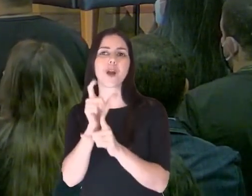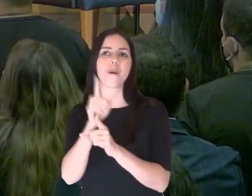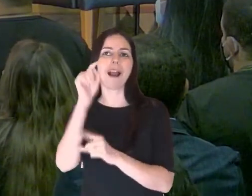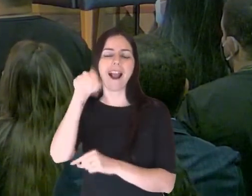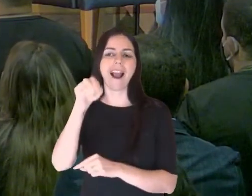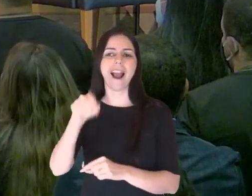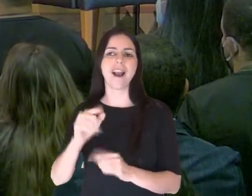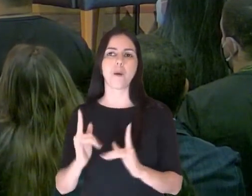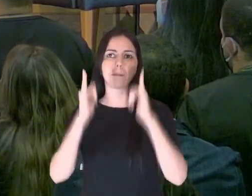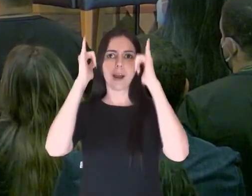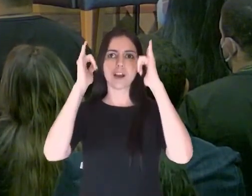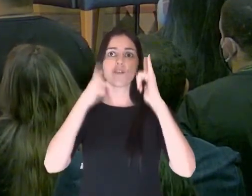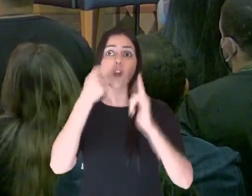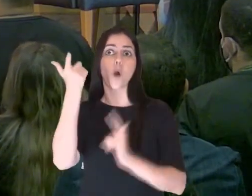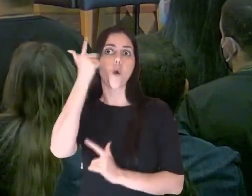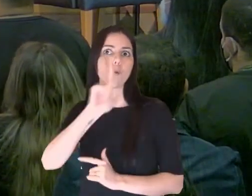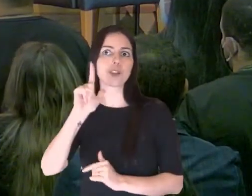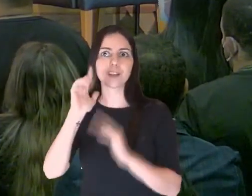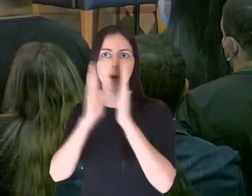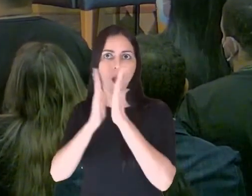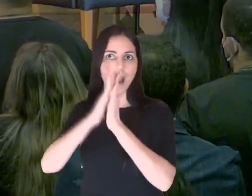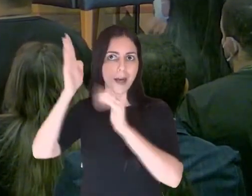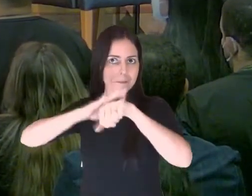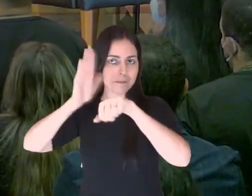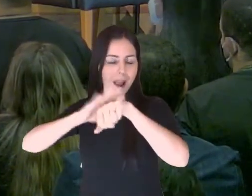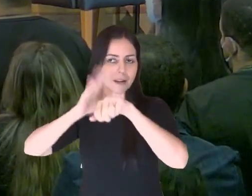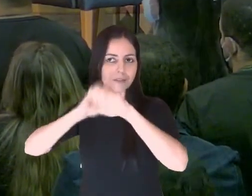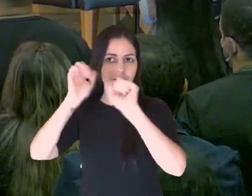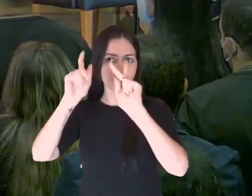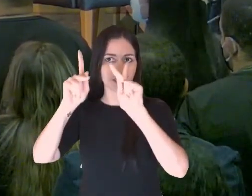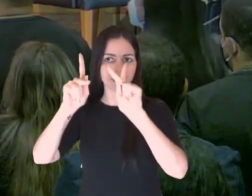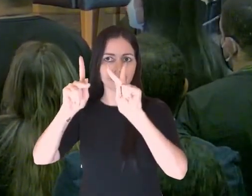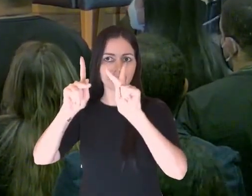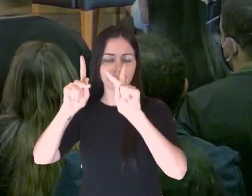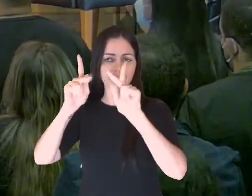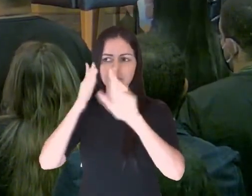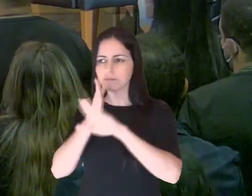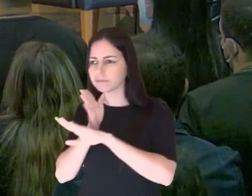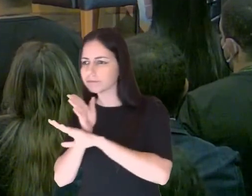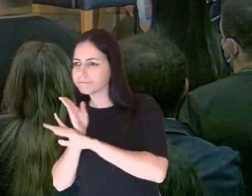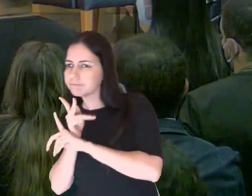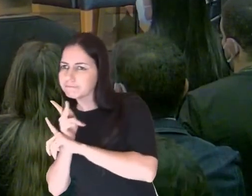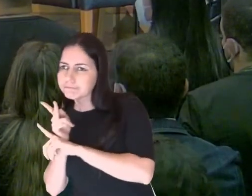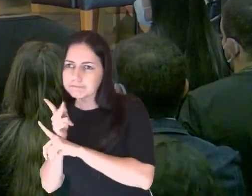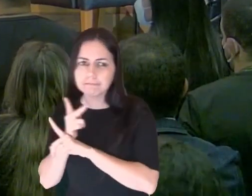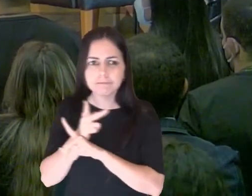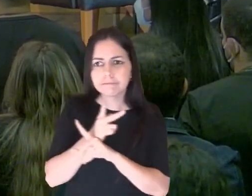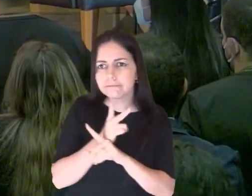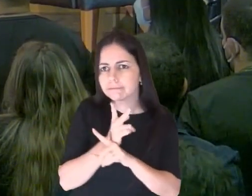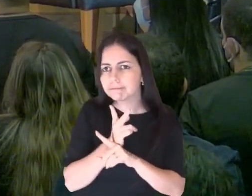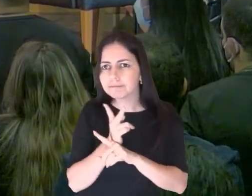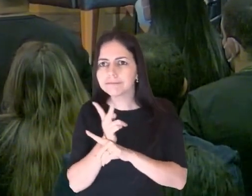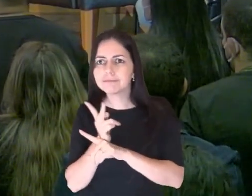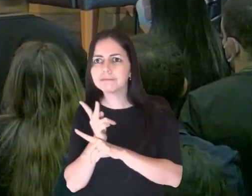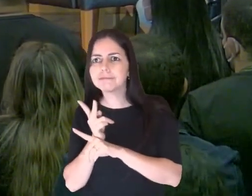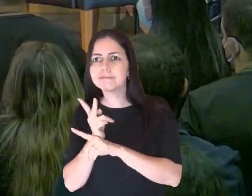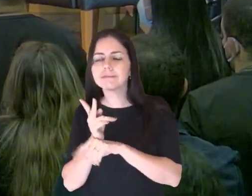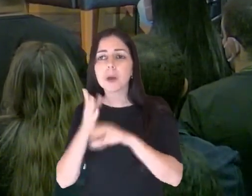esse conselho, eu falei, pastor, conseguimos, ora mais. Aí tu entrou aí, eu falei, entrei, entrou mais um monte de igreja.